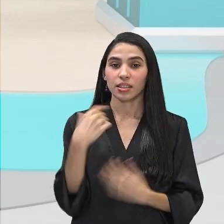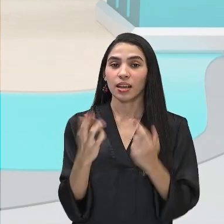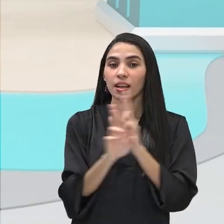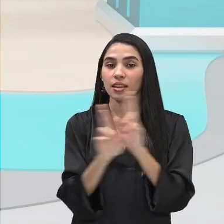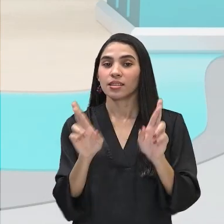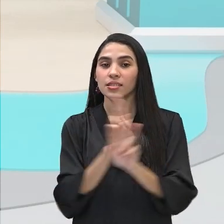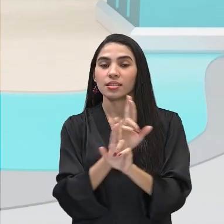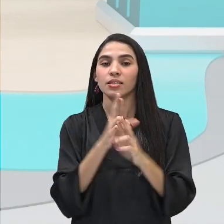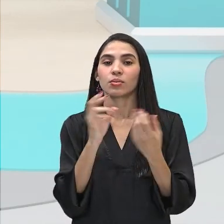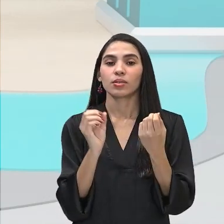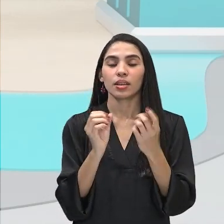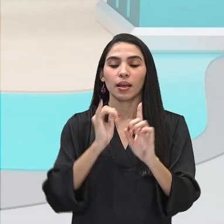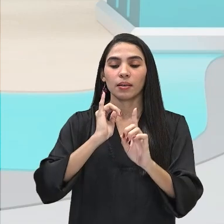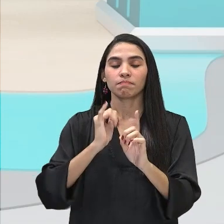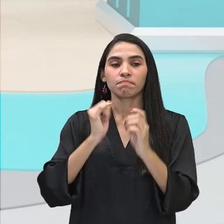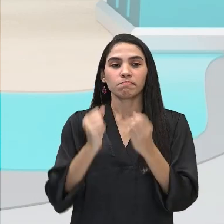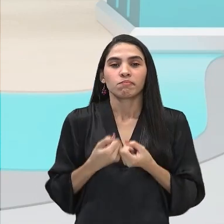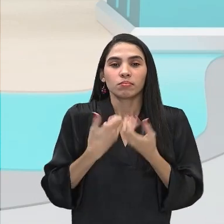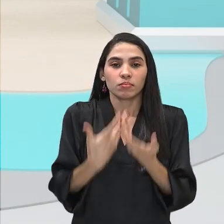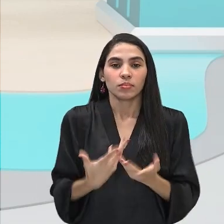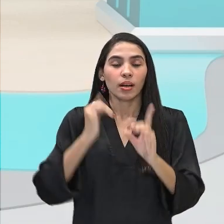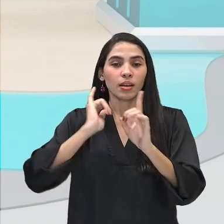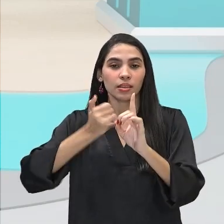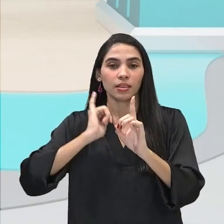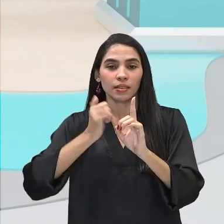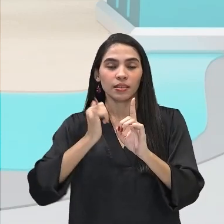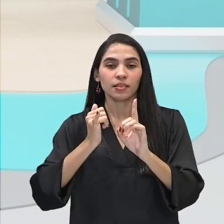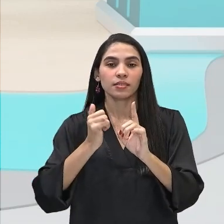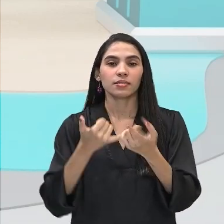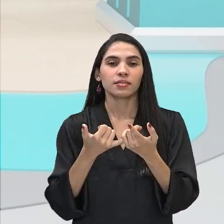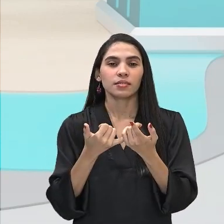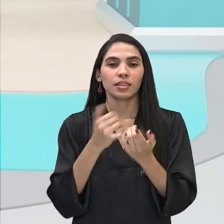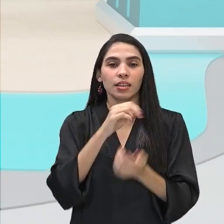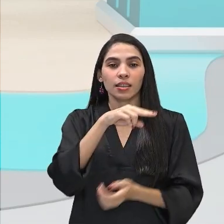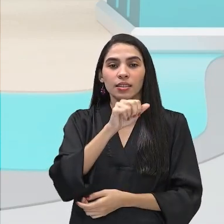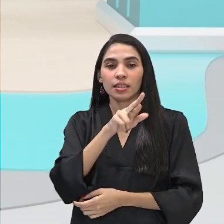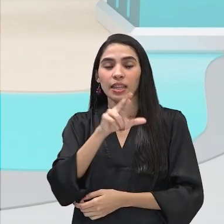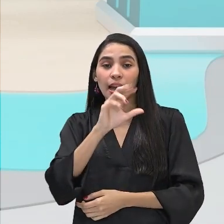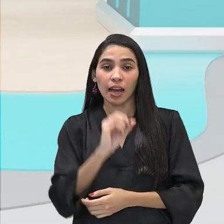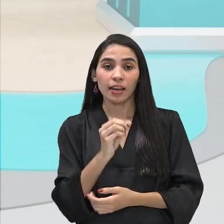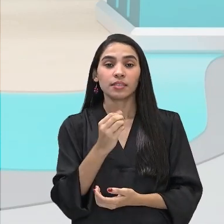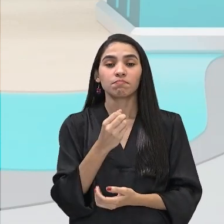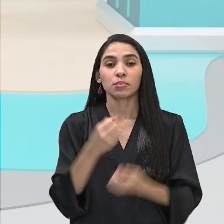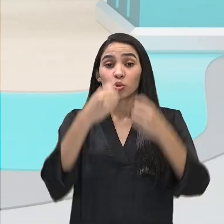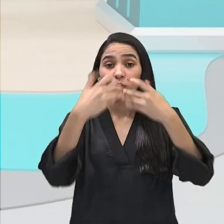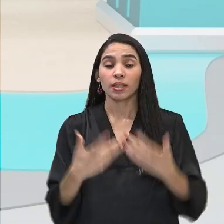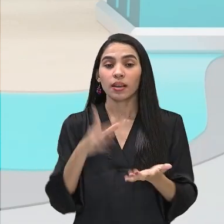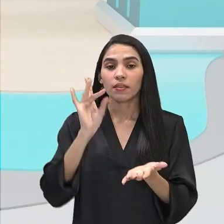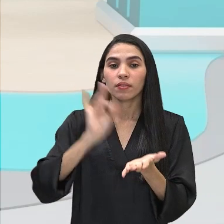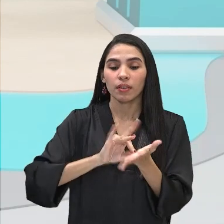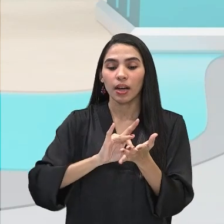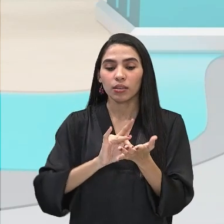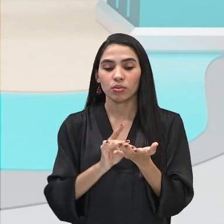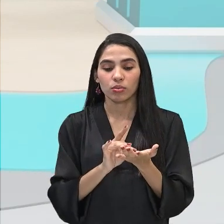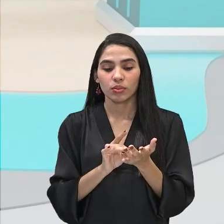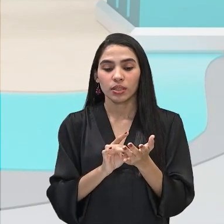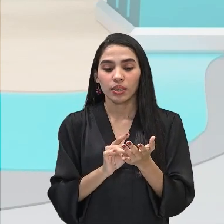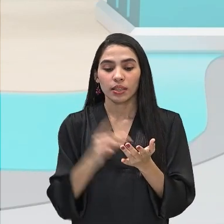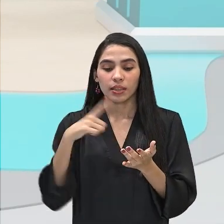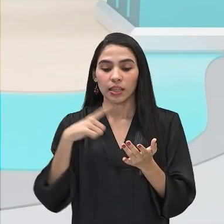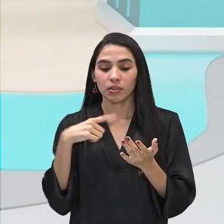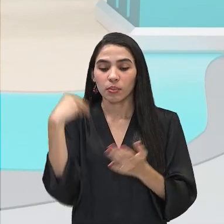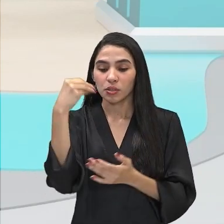com narrar, contar fatos, situando-os em um determinado espaço de tempo,